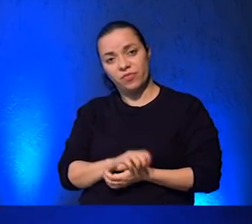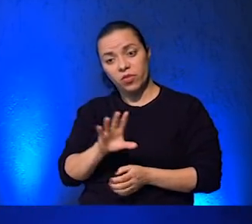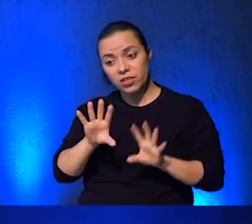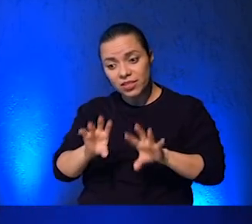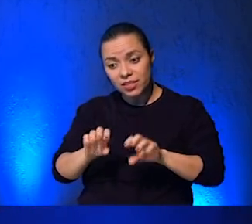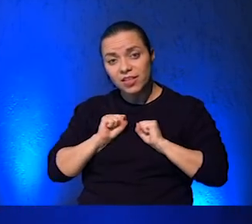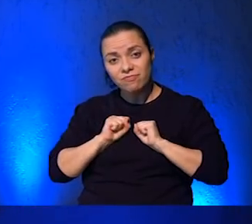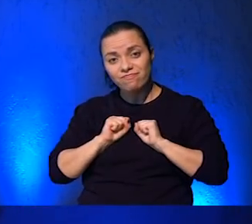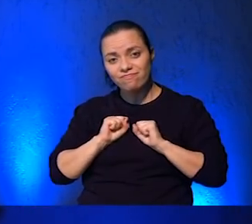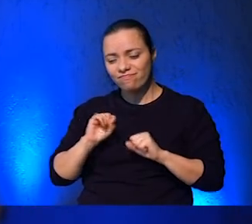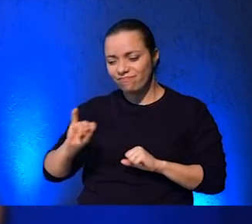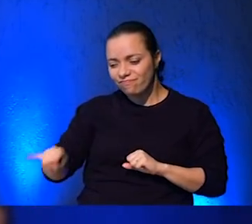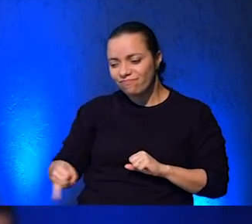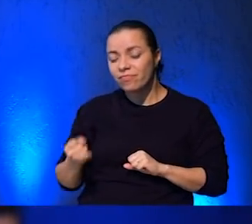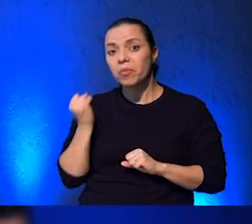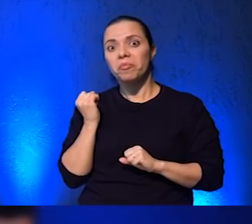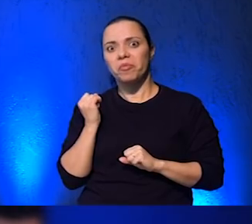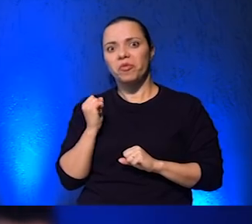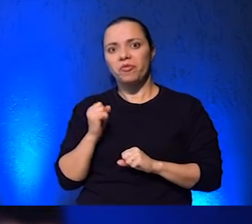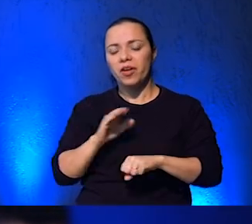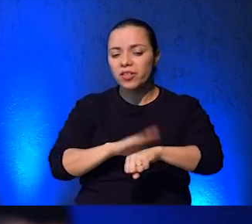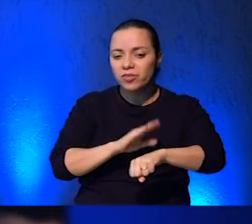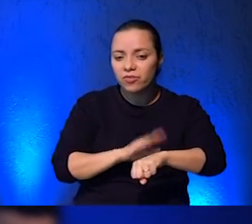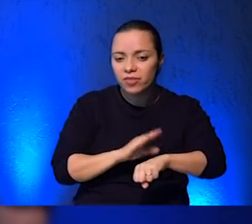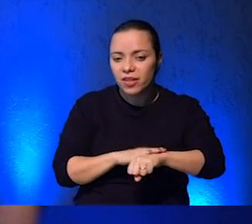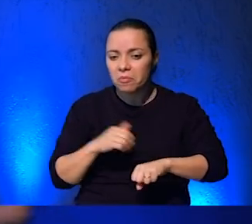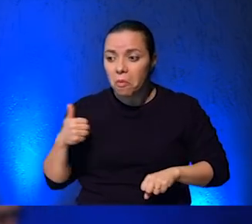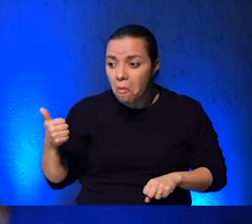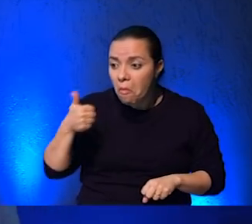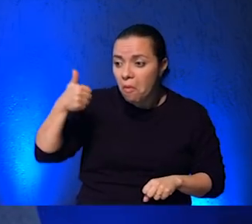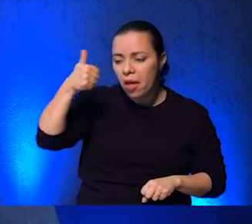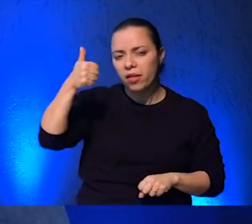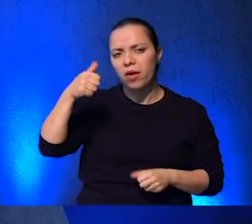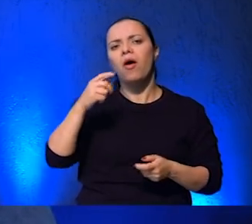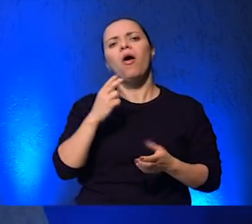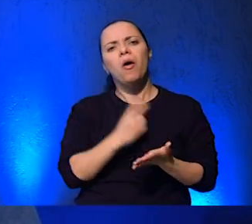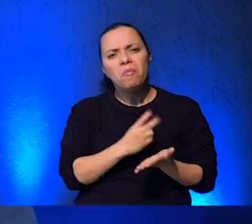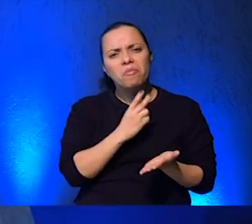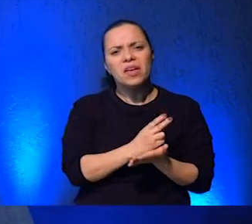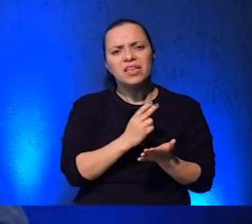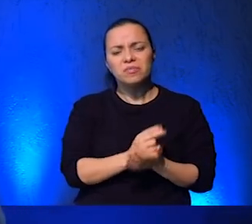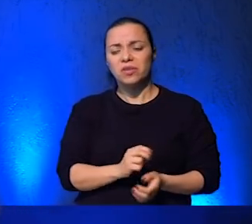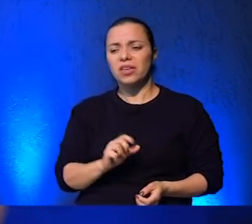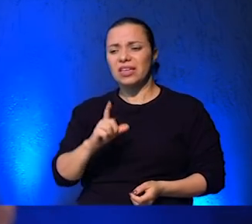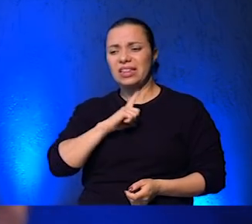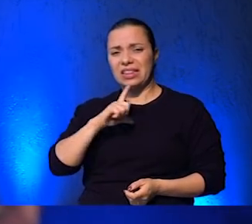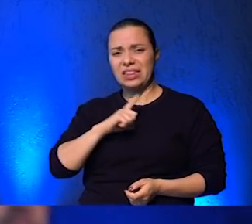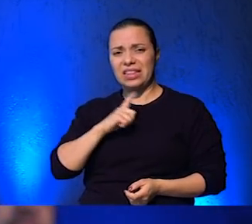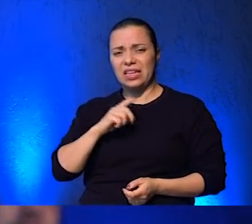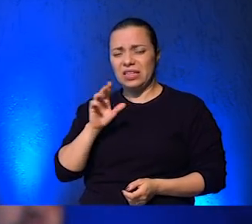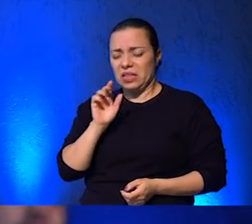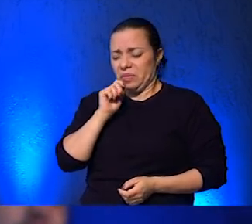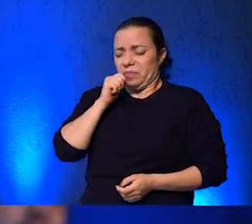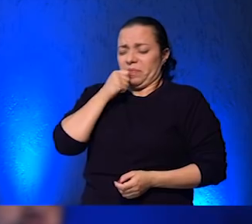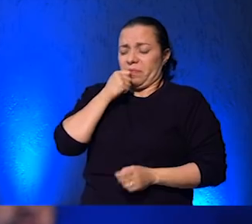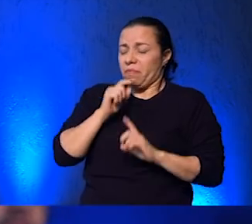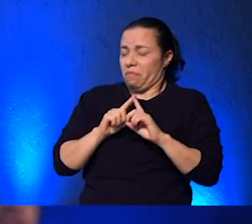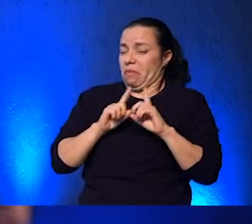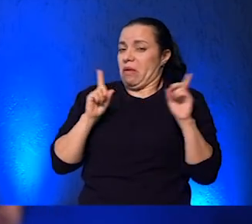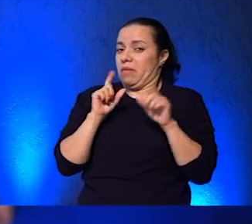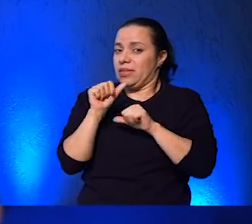mesmo que seja o momento um pouco azedo o mesmo que seja o momento que parece trazer